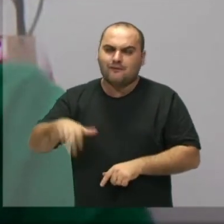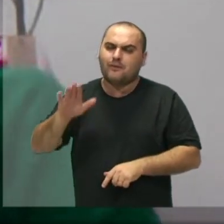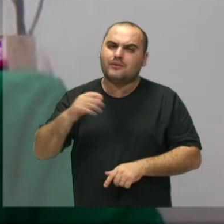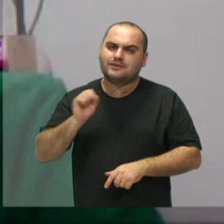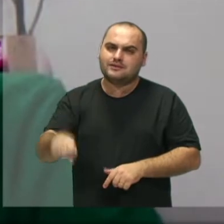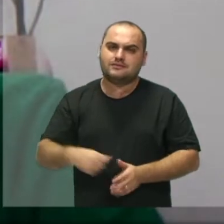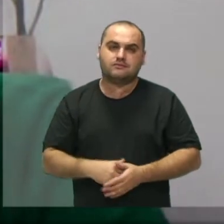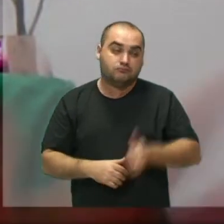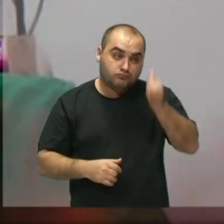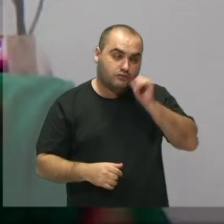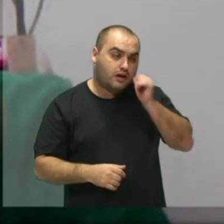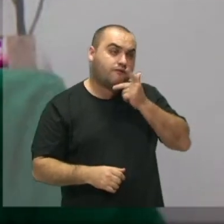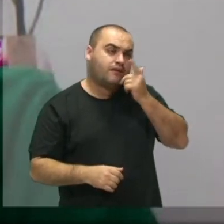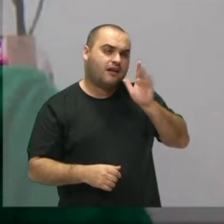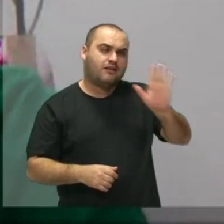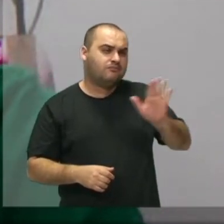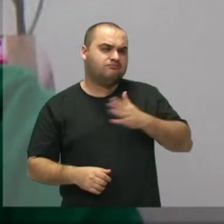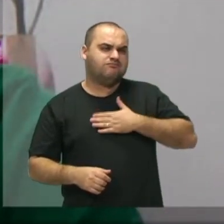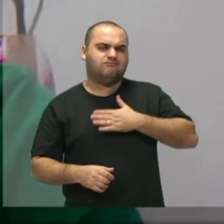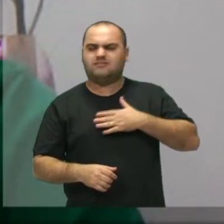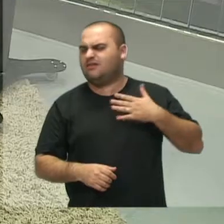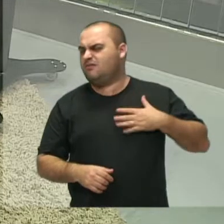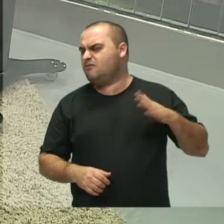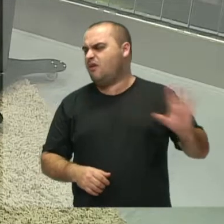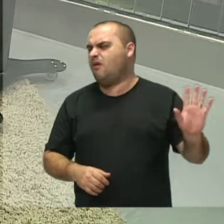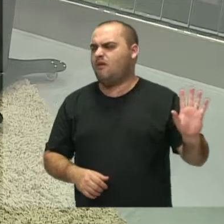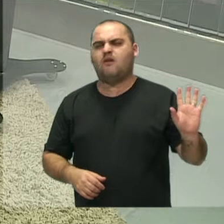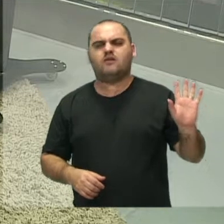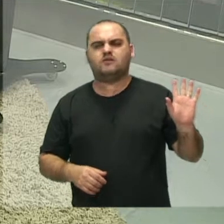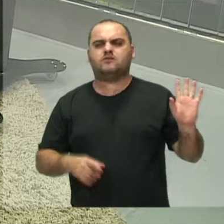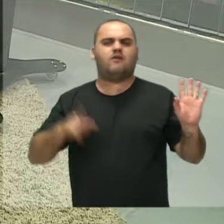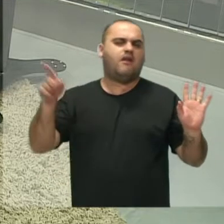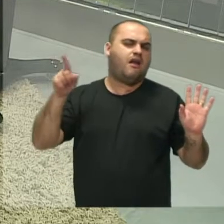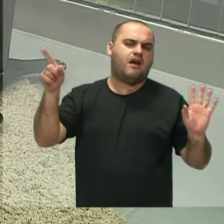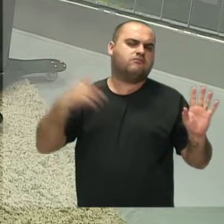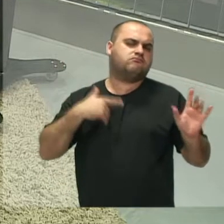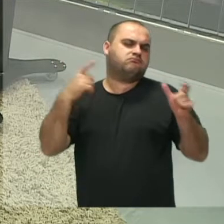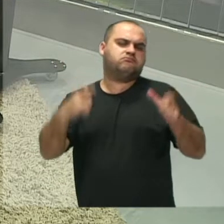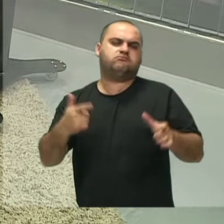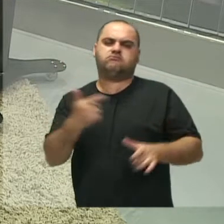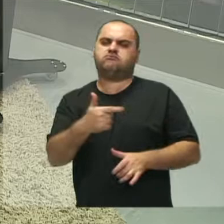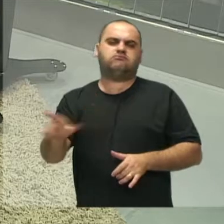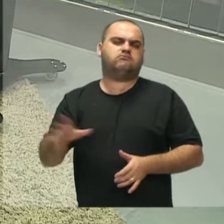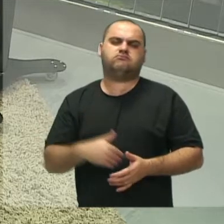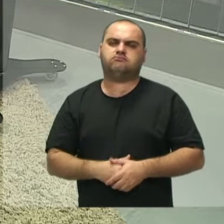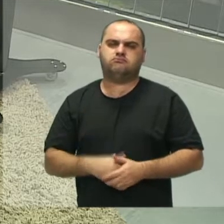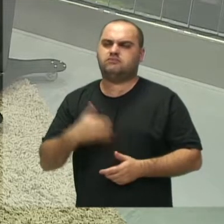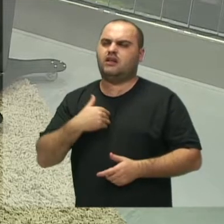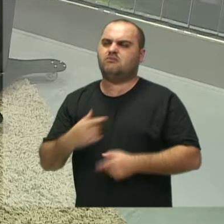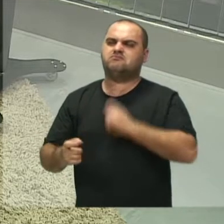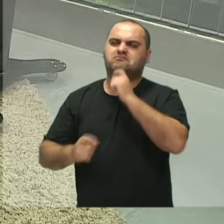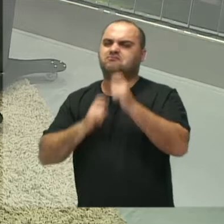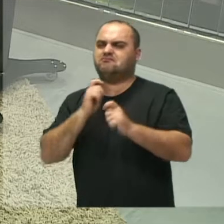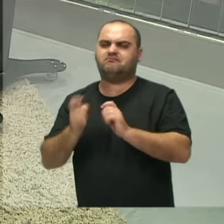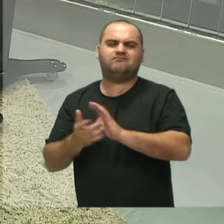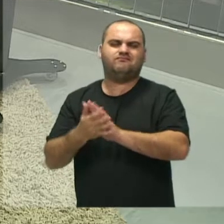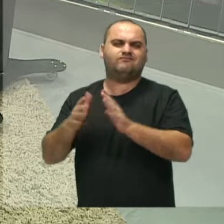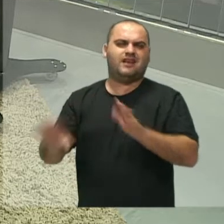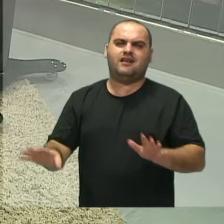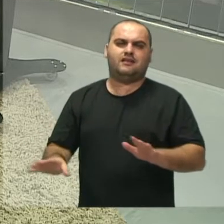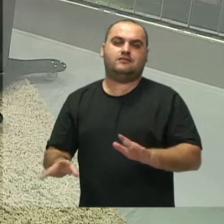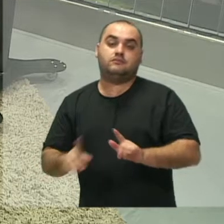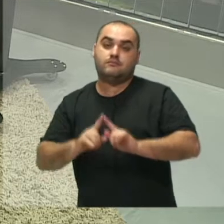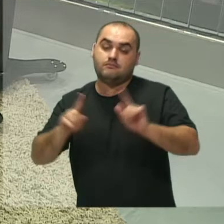vou dar conta, ou aquilo lá não é para mim, né? Eu não suportaria isso, eu não aguentaria aquilo. Mas a gente